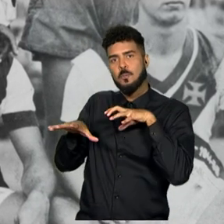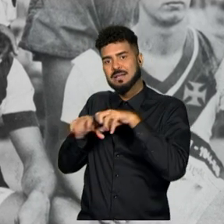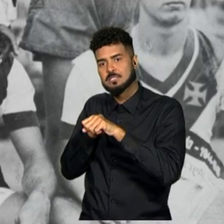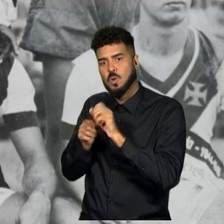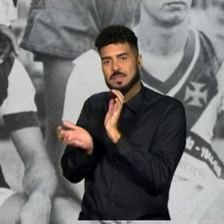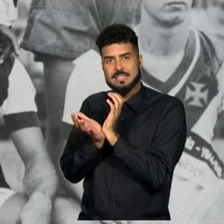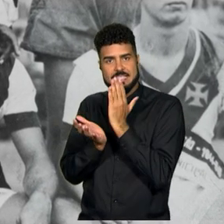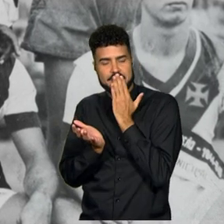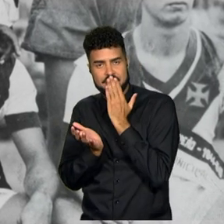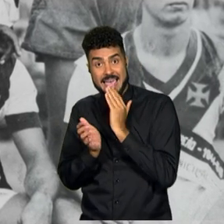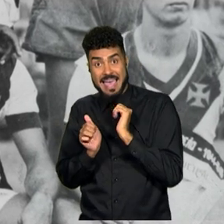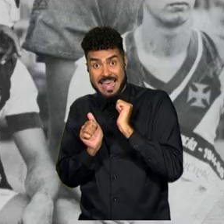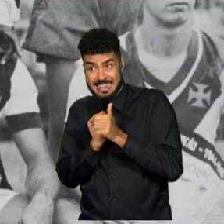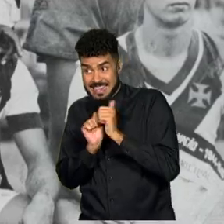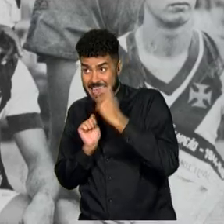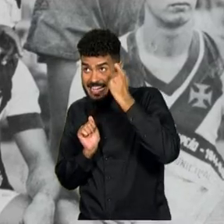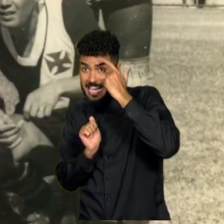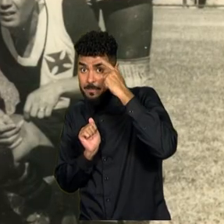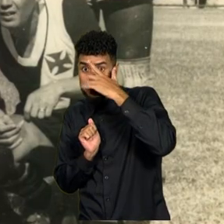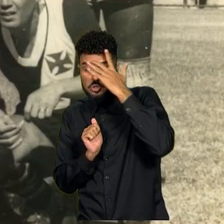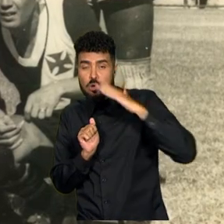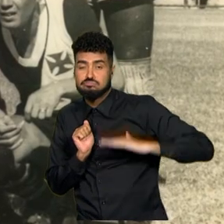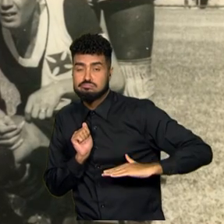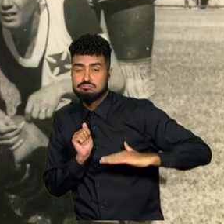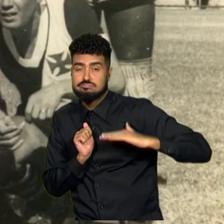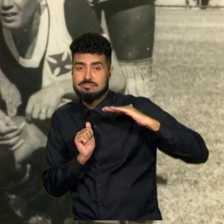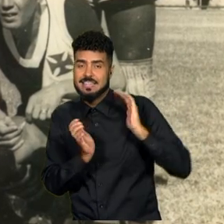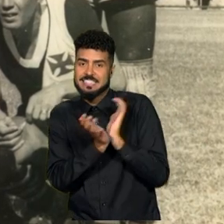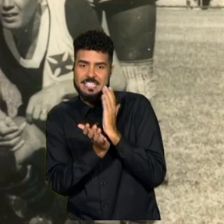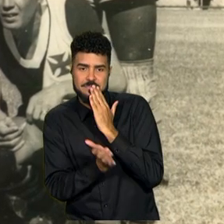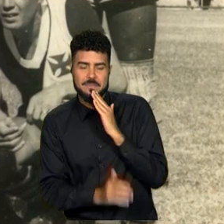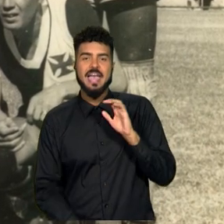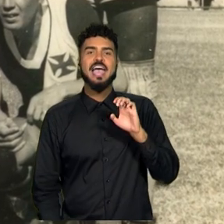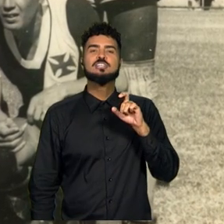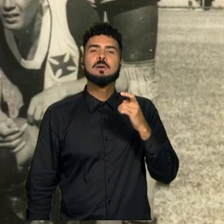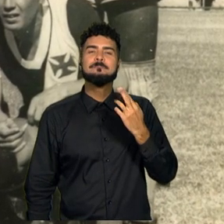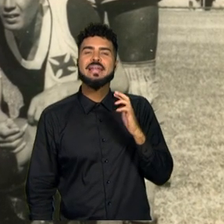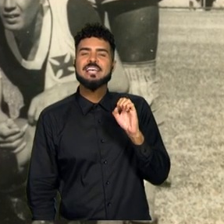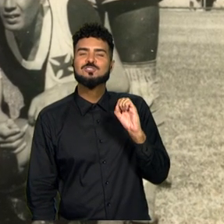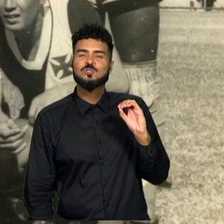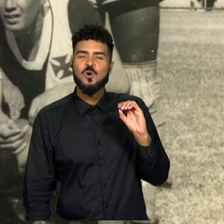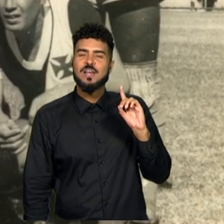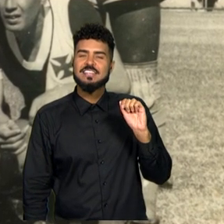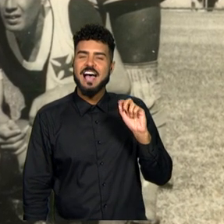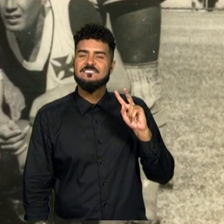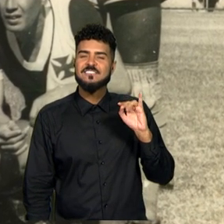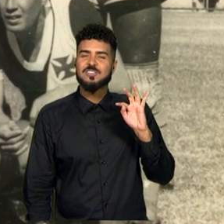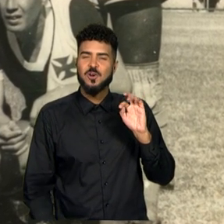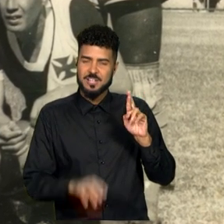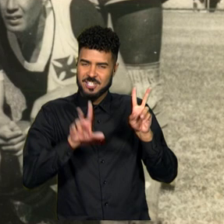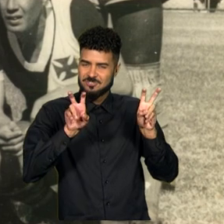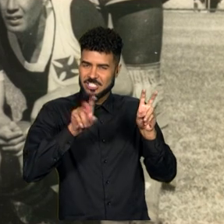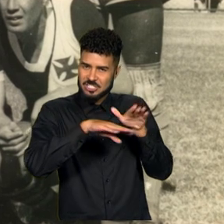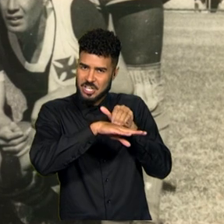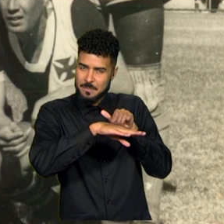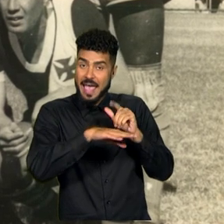talentos desenvolvidos no próprio clube. O Expresso da Vitória ficou conhecido pela atuação